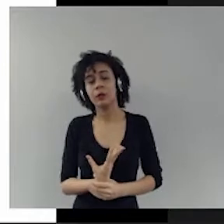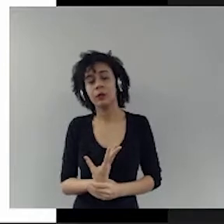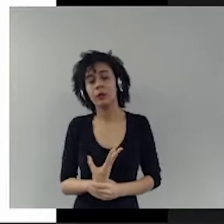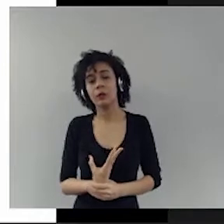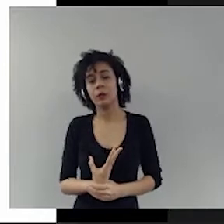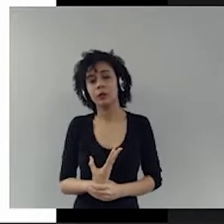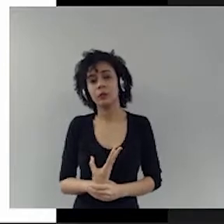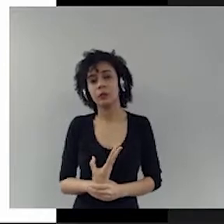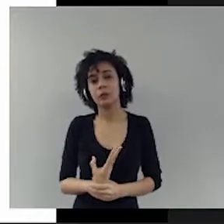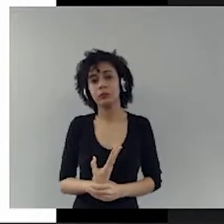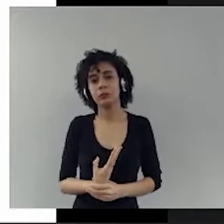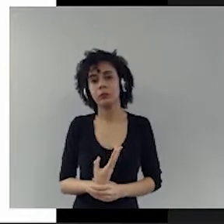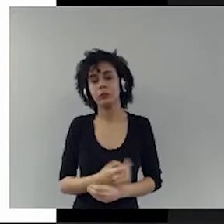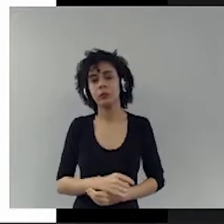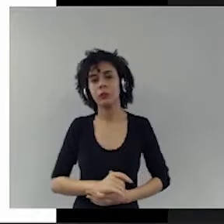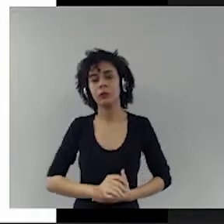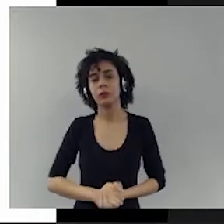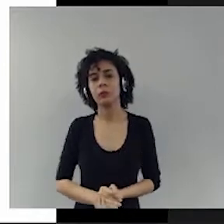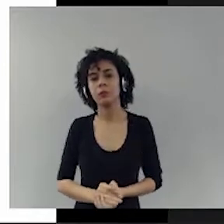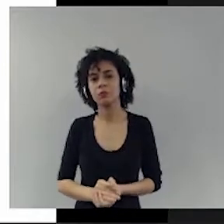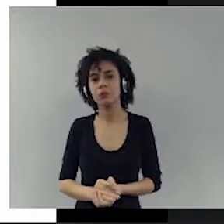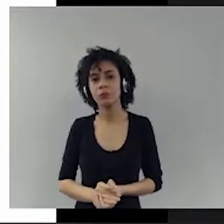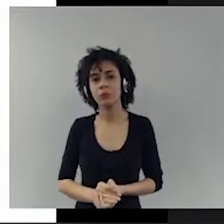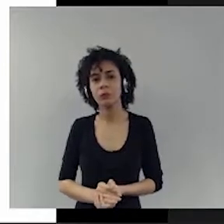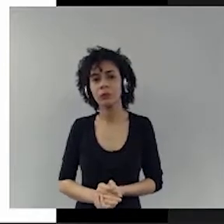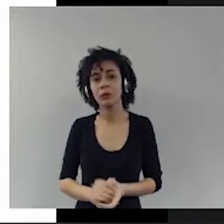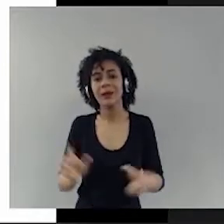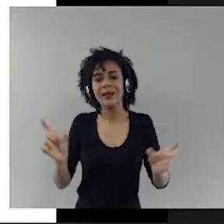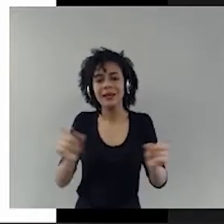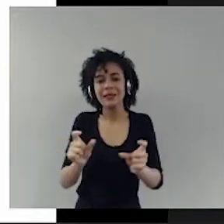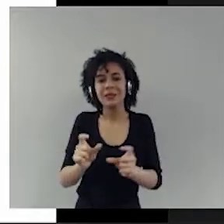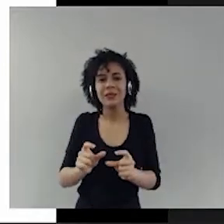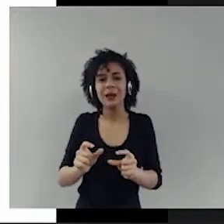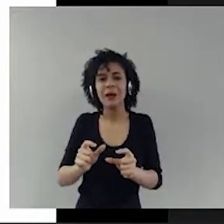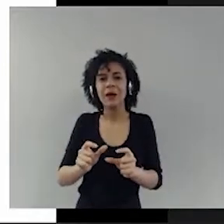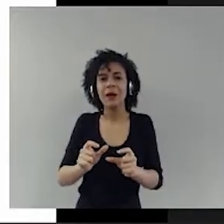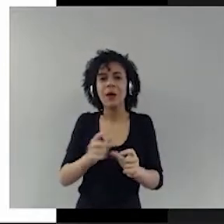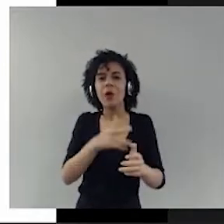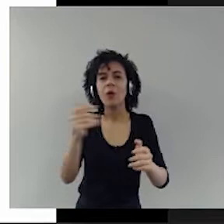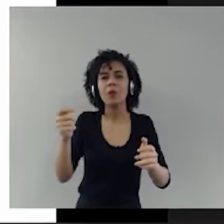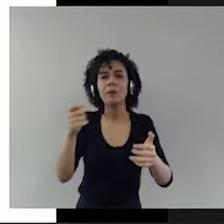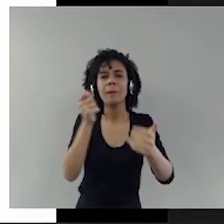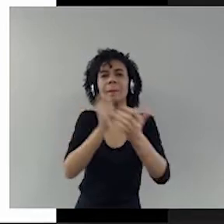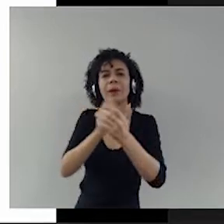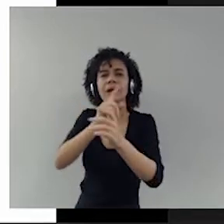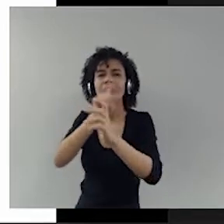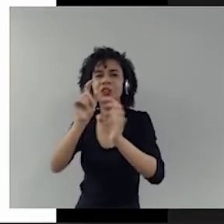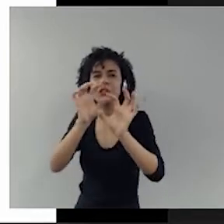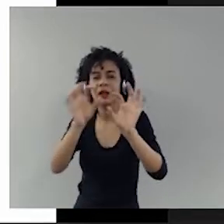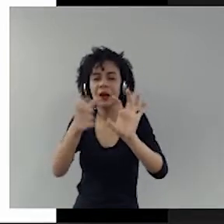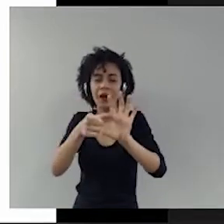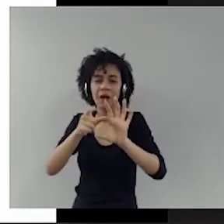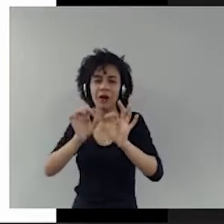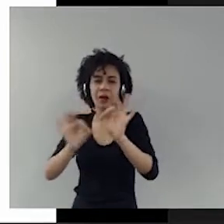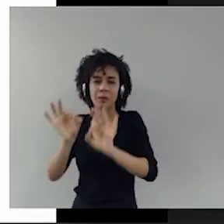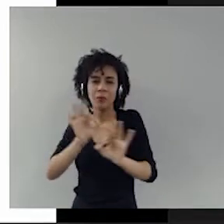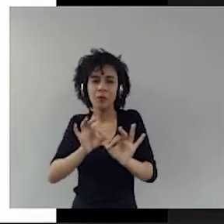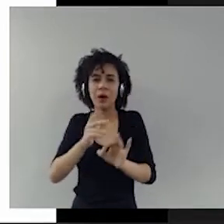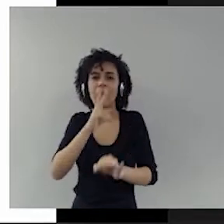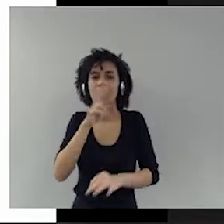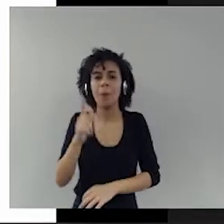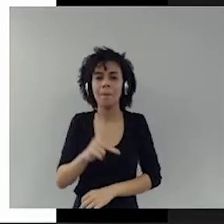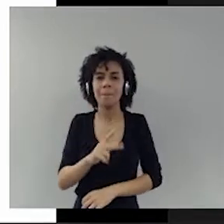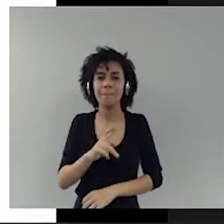uma redução nos prazos da do pregão então é um pregão também vem sendo apelidado